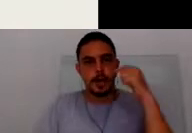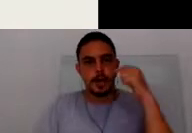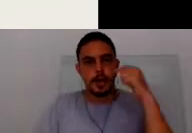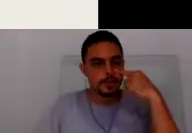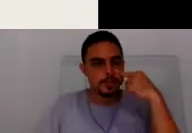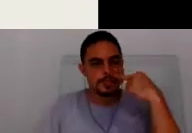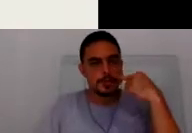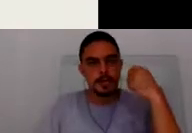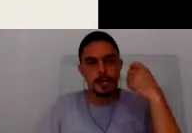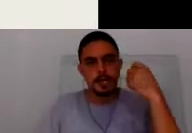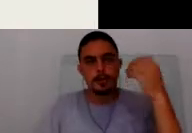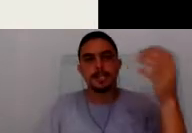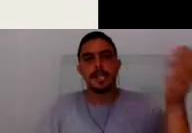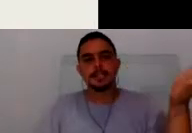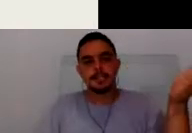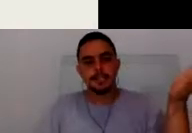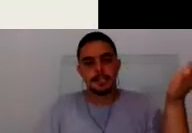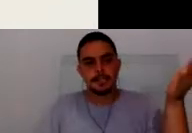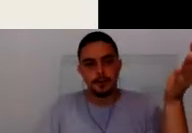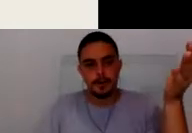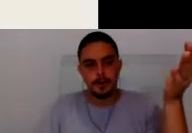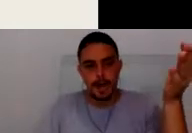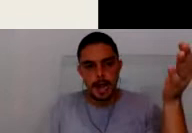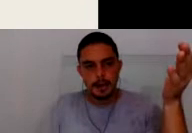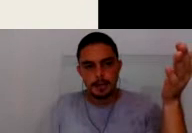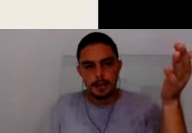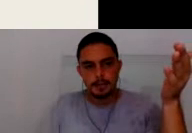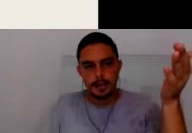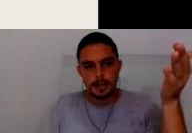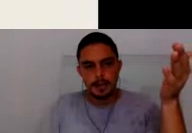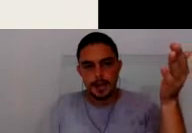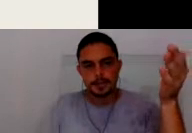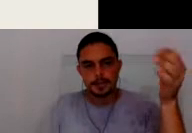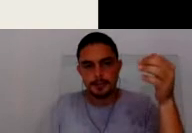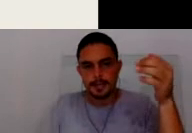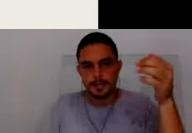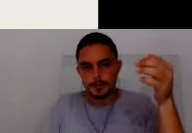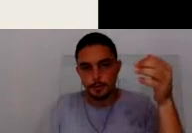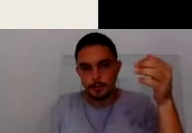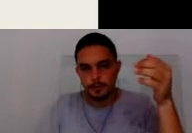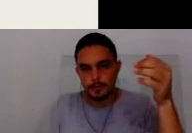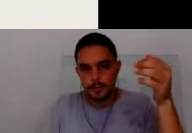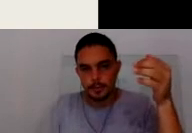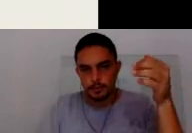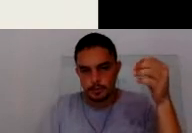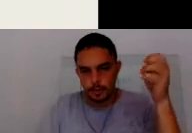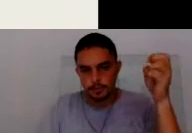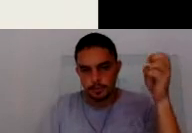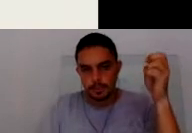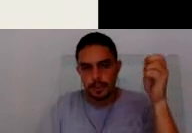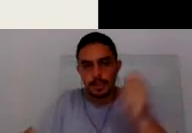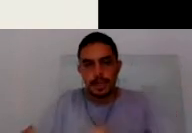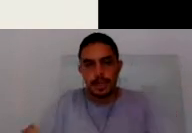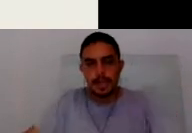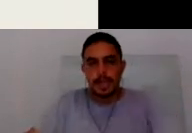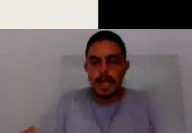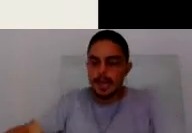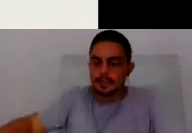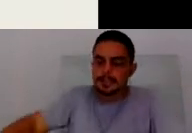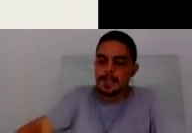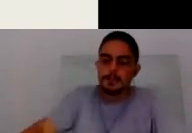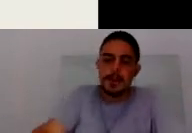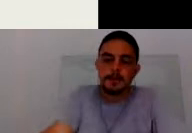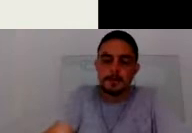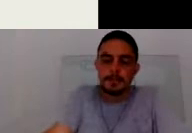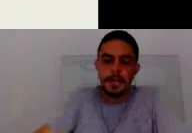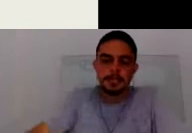Então, olha só, a infiltração, ela acontece da seguinte forma: a água, ela vem, atravessa a superfície do solo, tá?